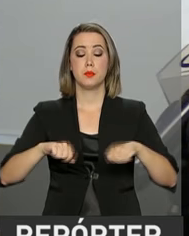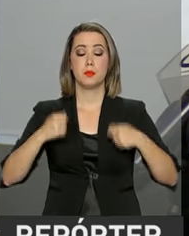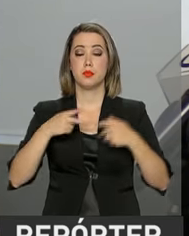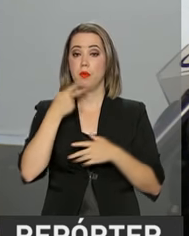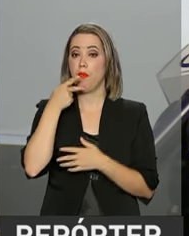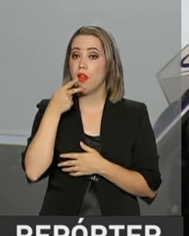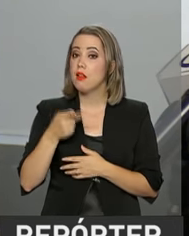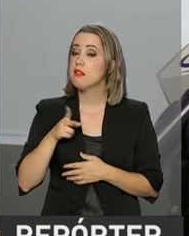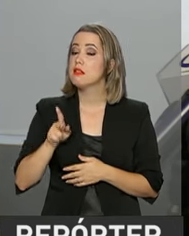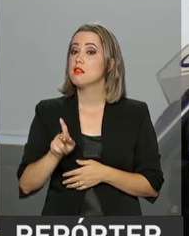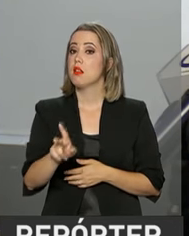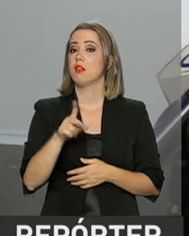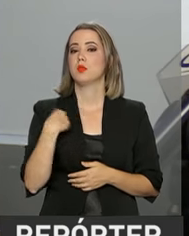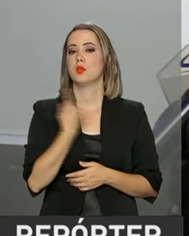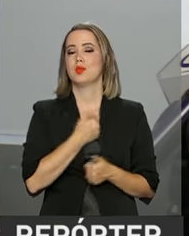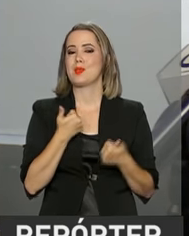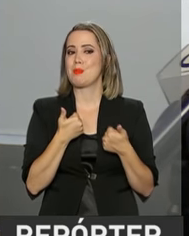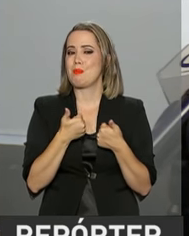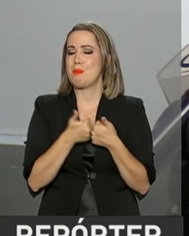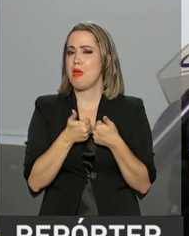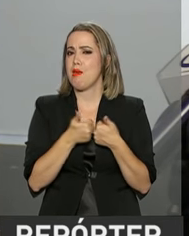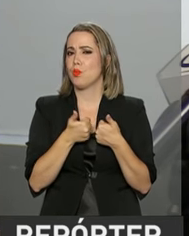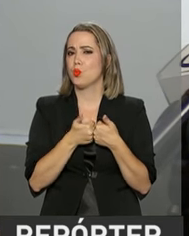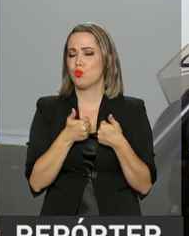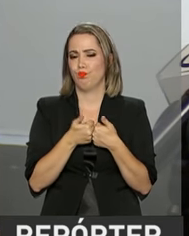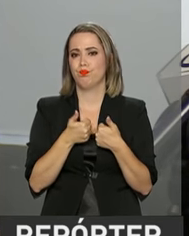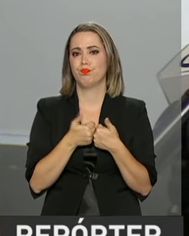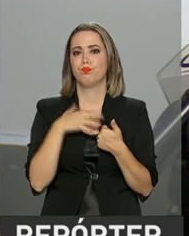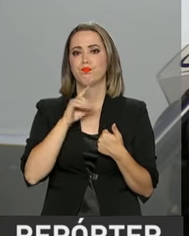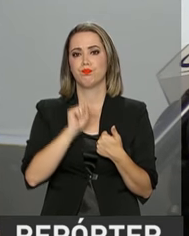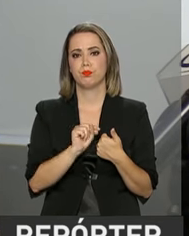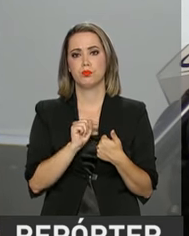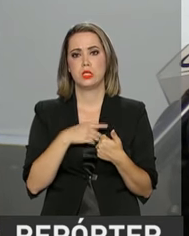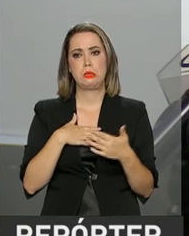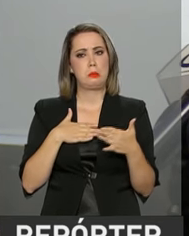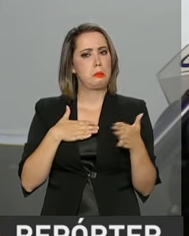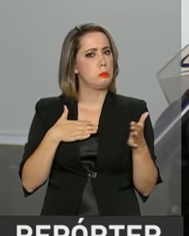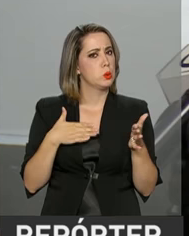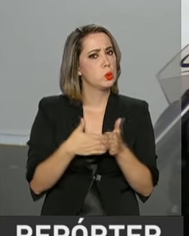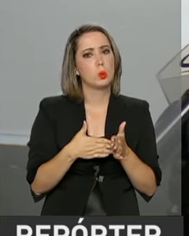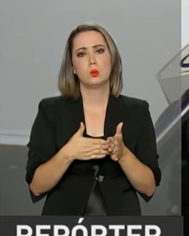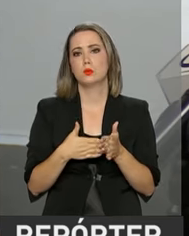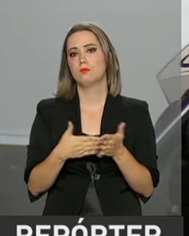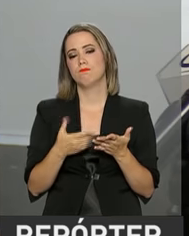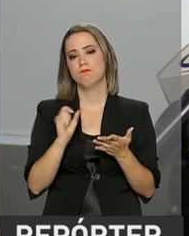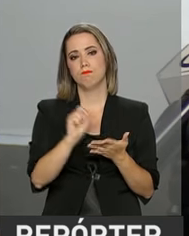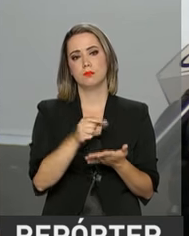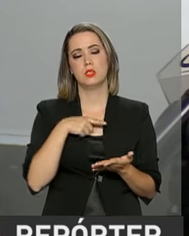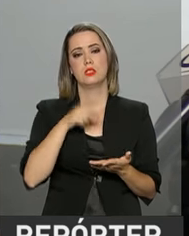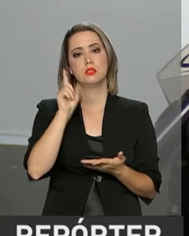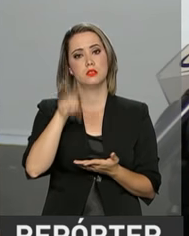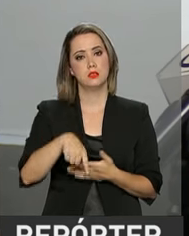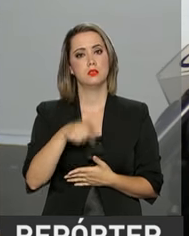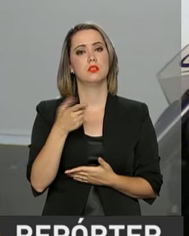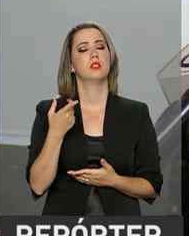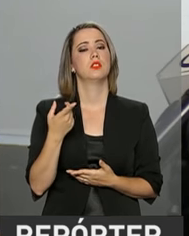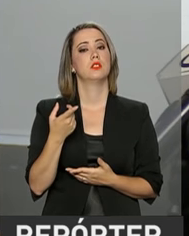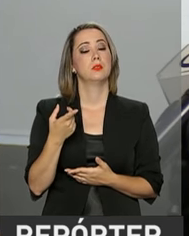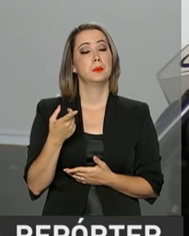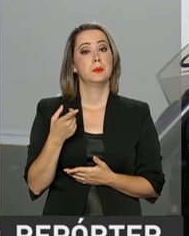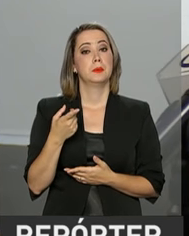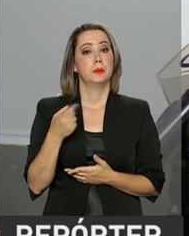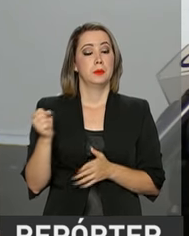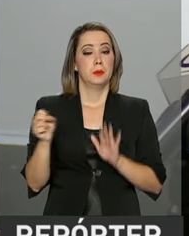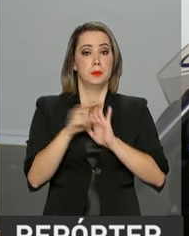é que estamos muito próximos e não estamos lá do limite onde o